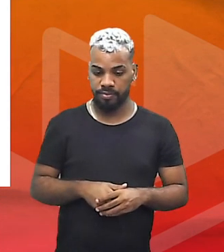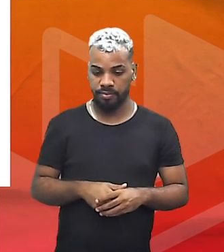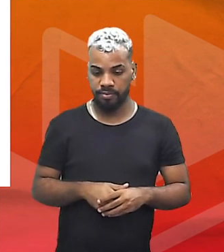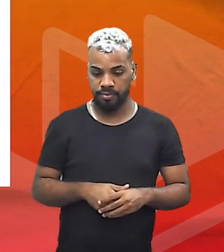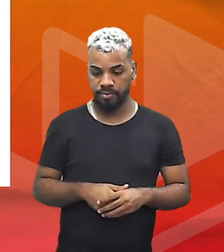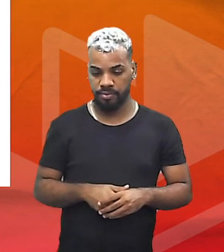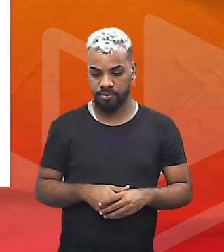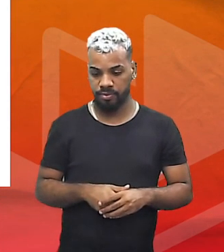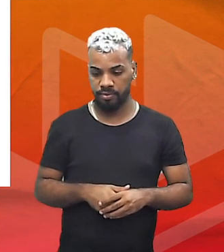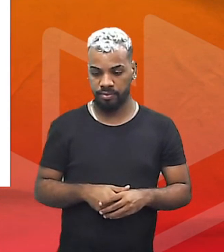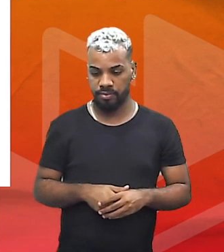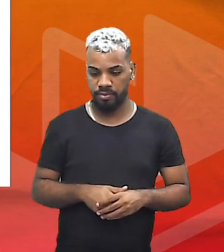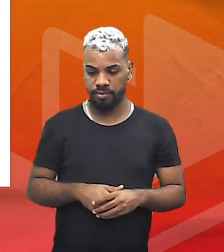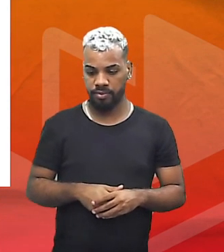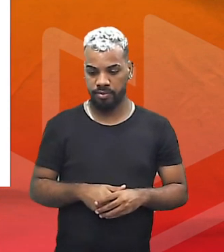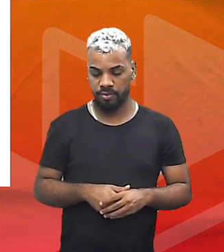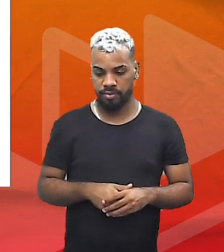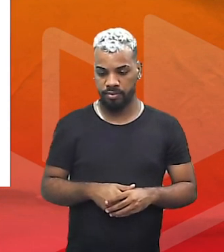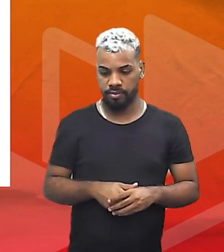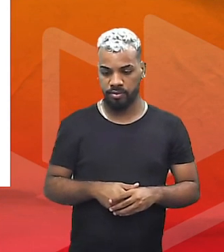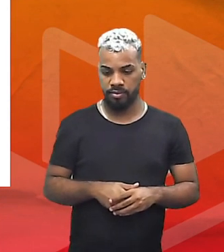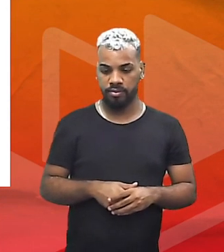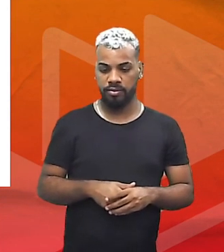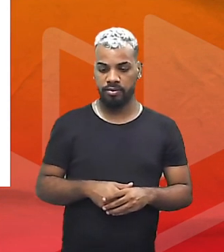o mais frutose